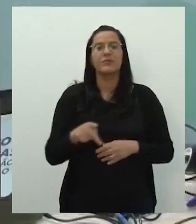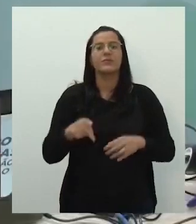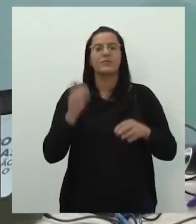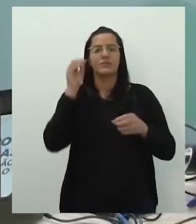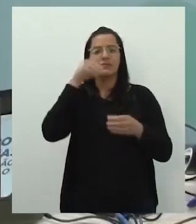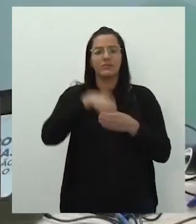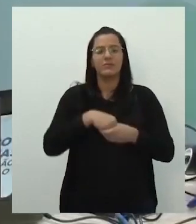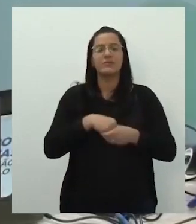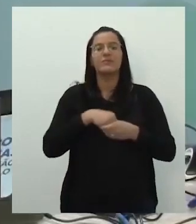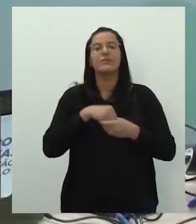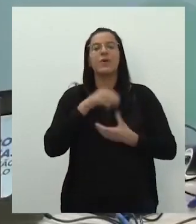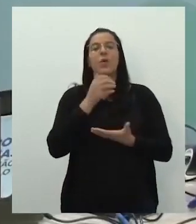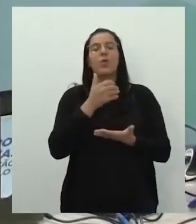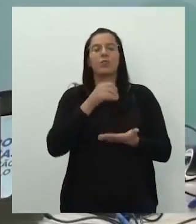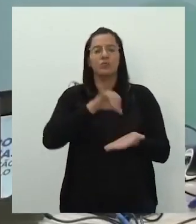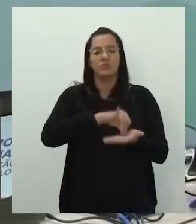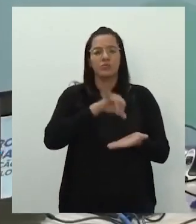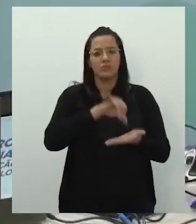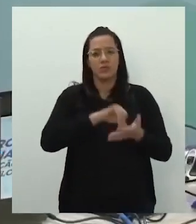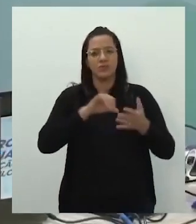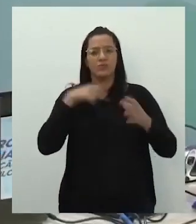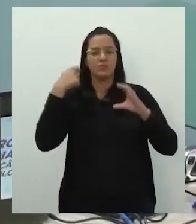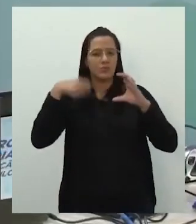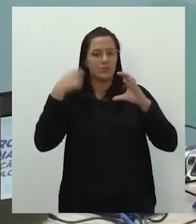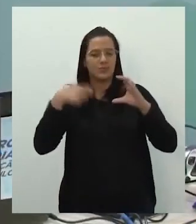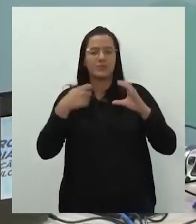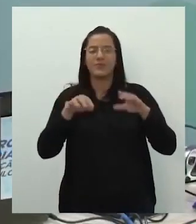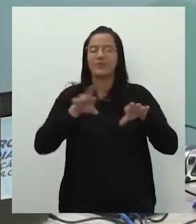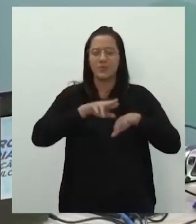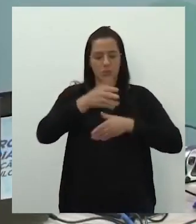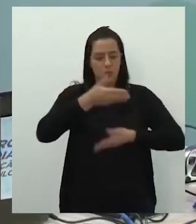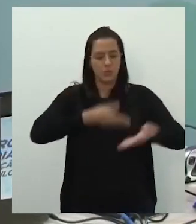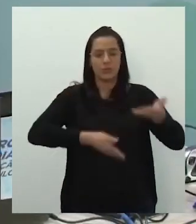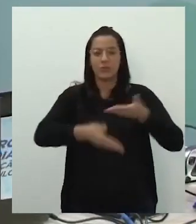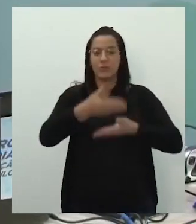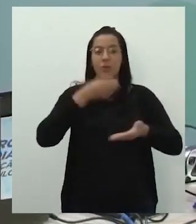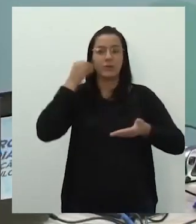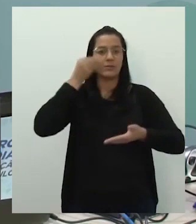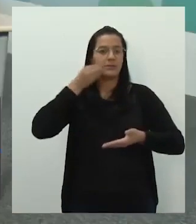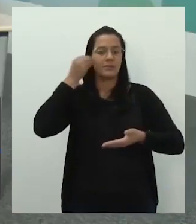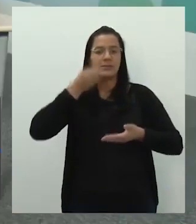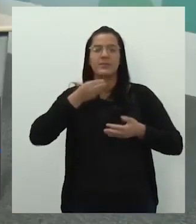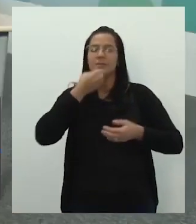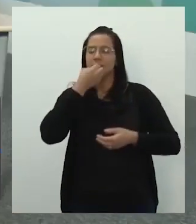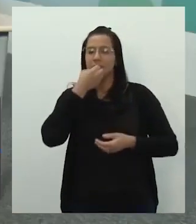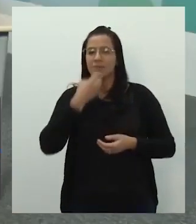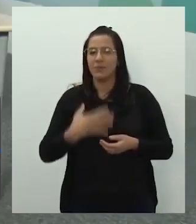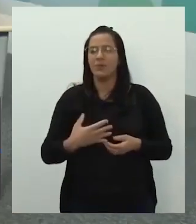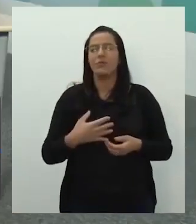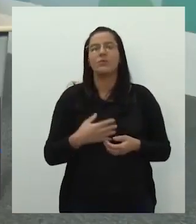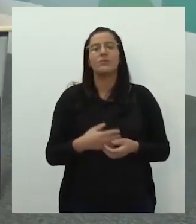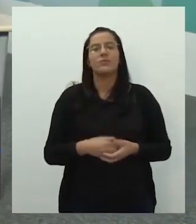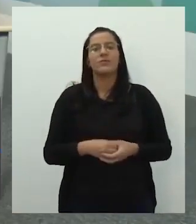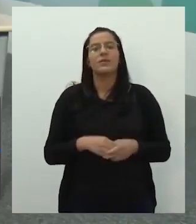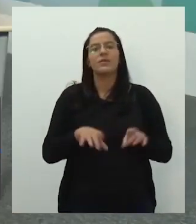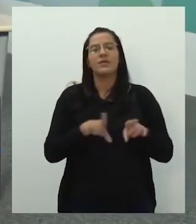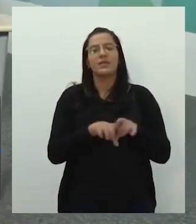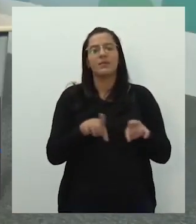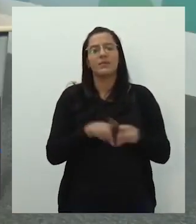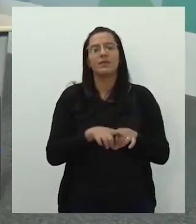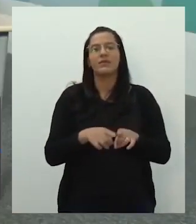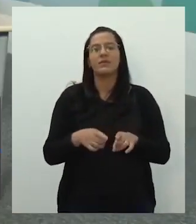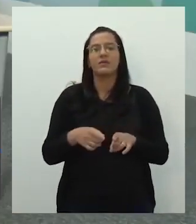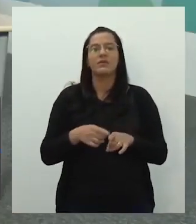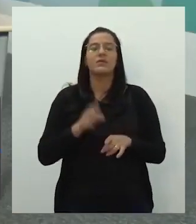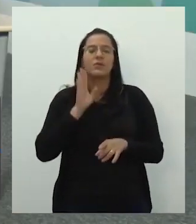muito bom essa troca, essa experiência, porque vai mostrando para nós e para os próprios